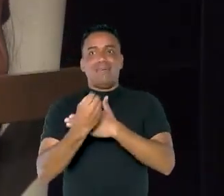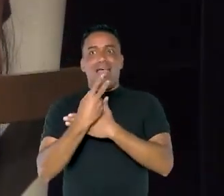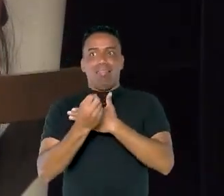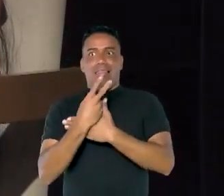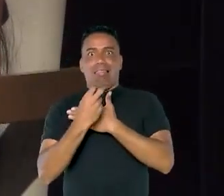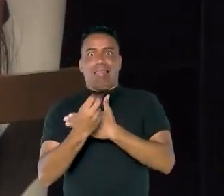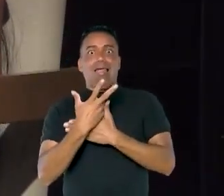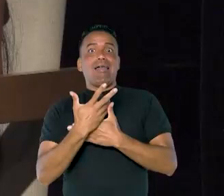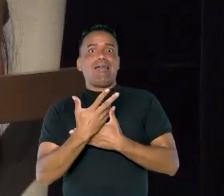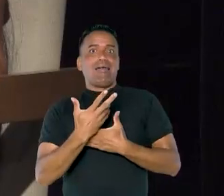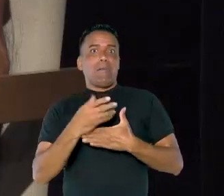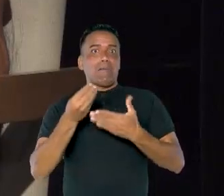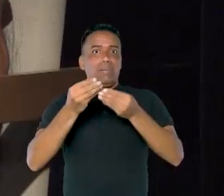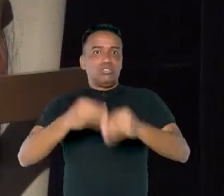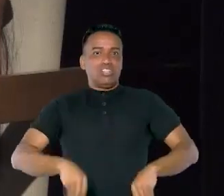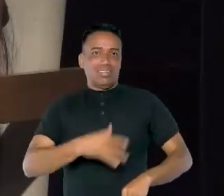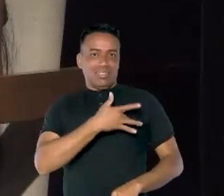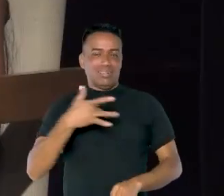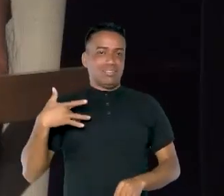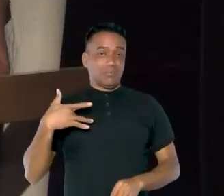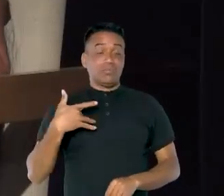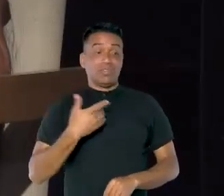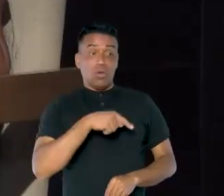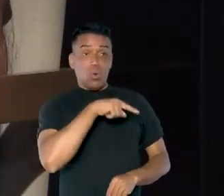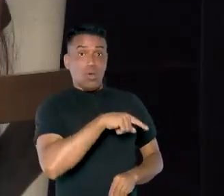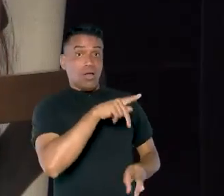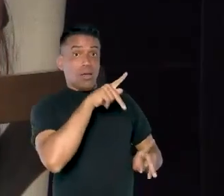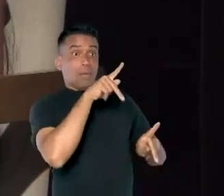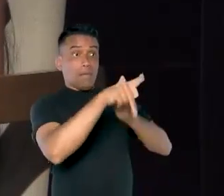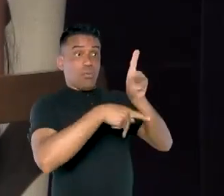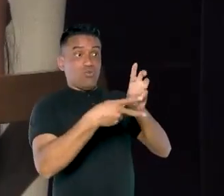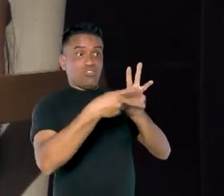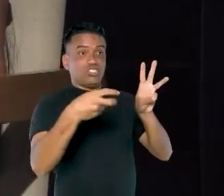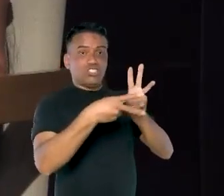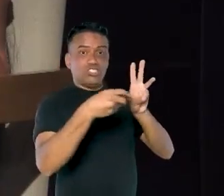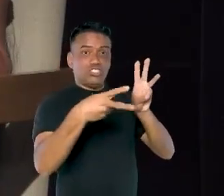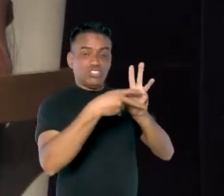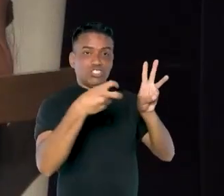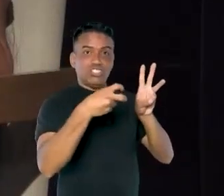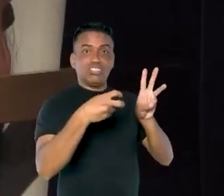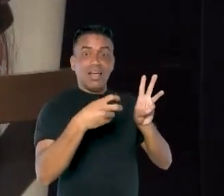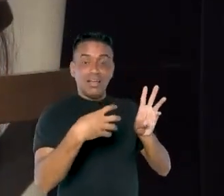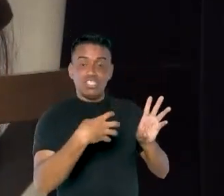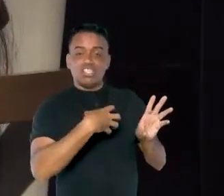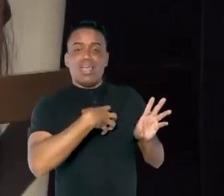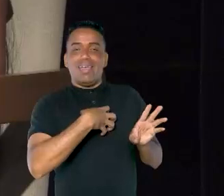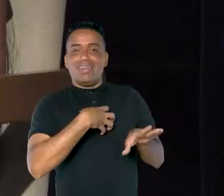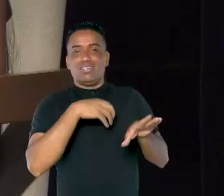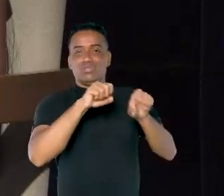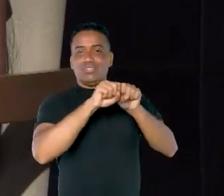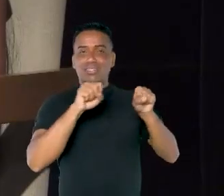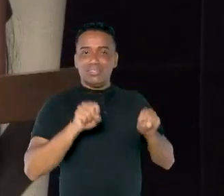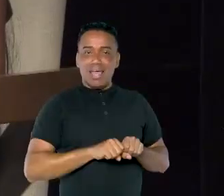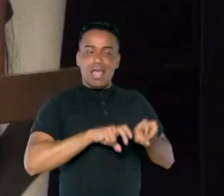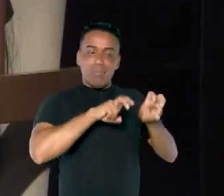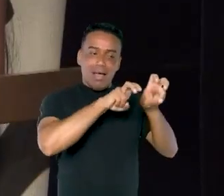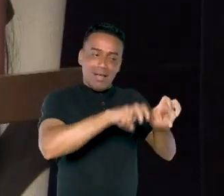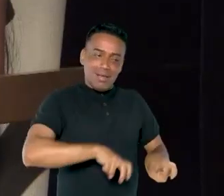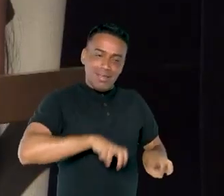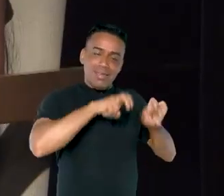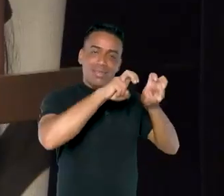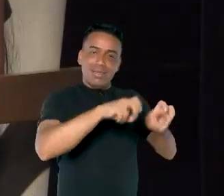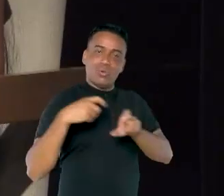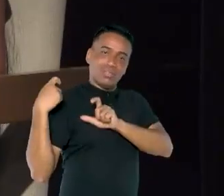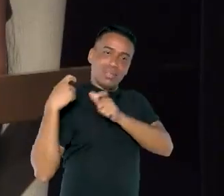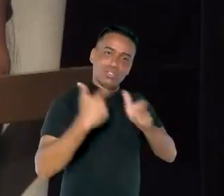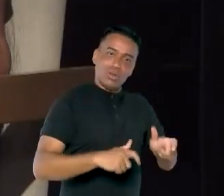nossa comida, como povos indígenas, ele é muito voltado, né, ao nosso modo, né, o nosso sistema agrícola tradicional do Rio